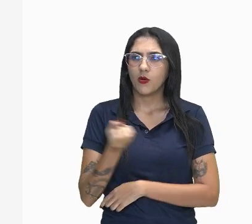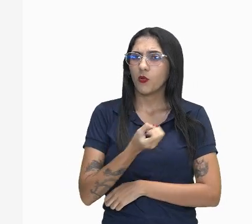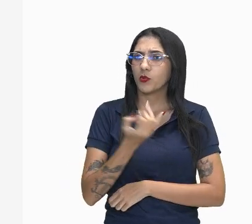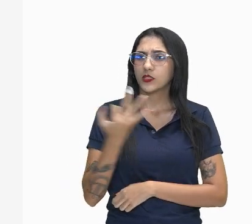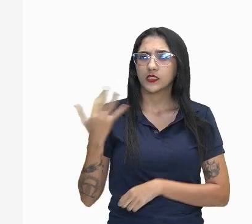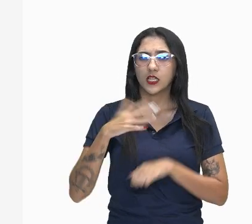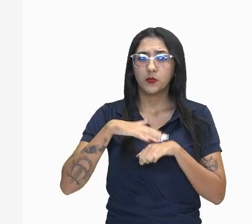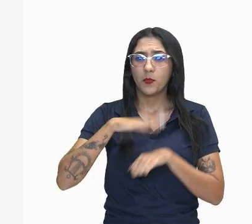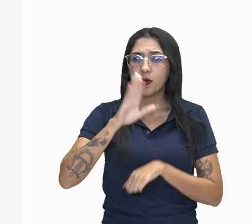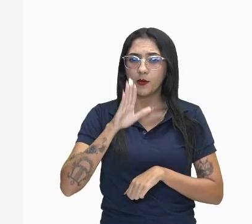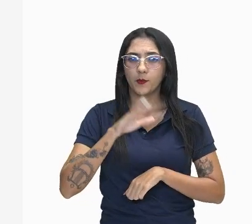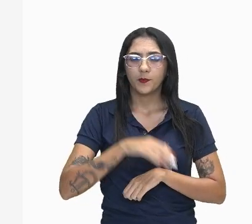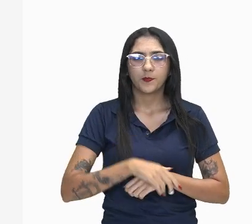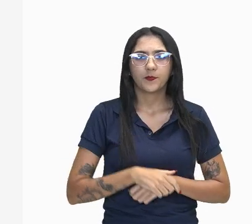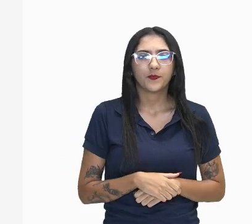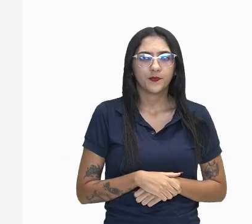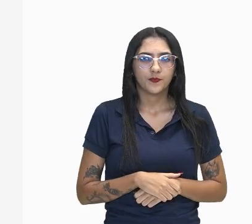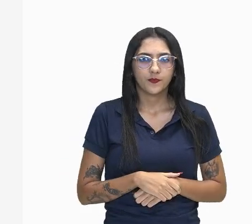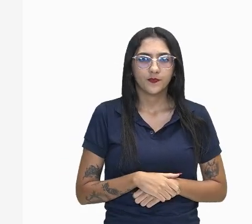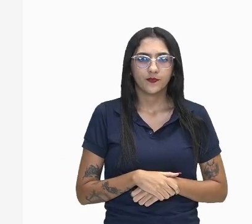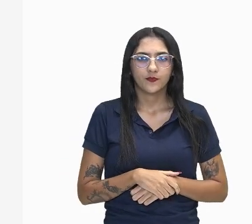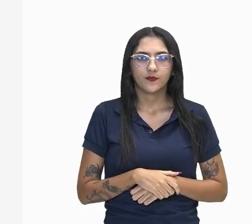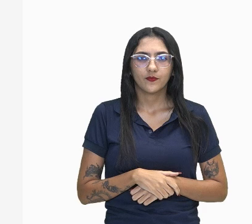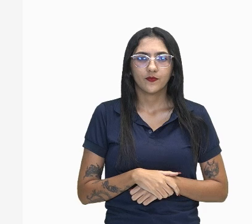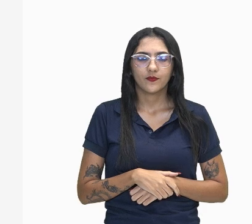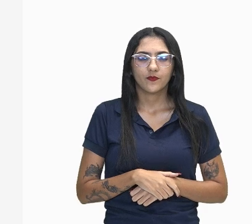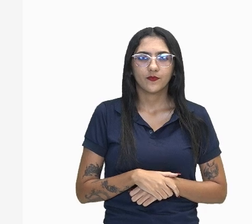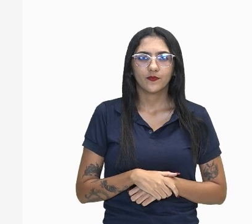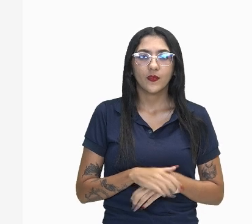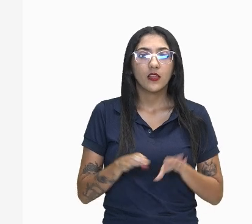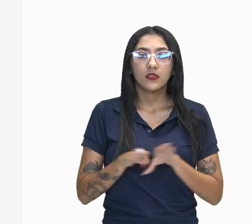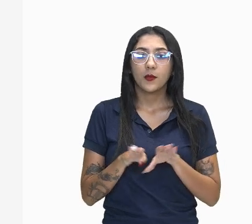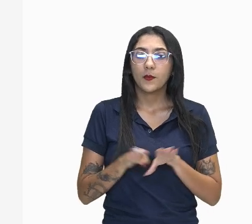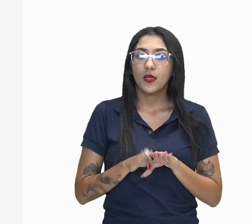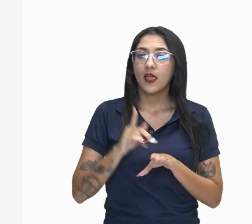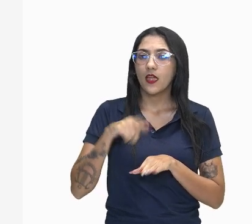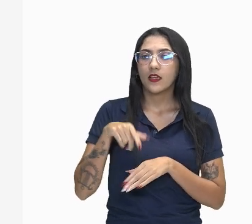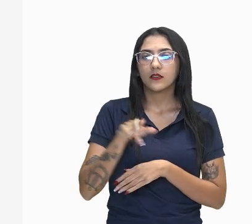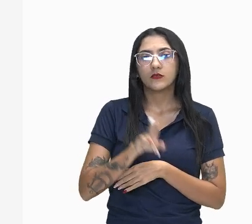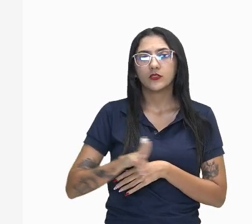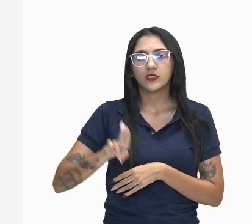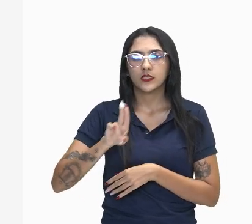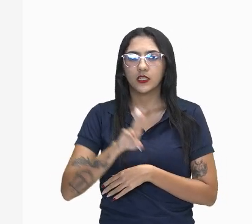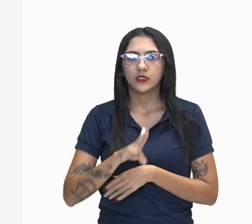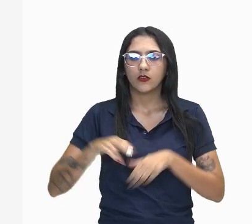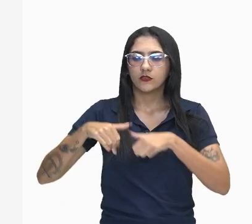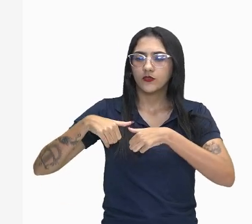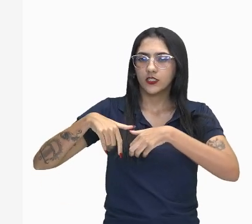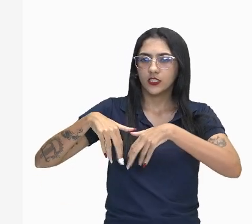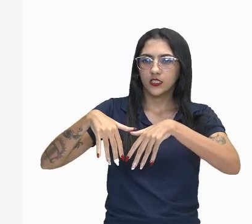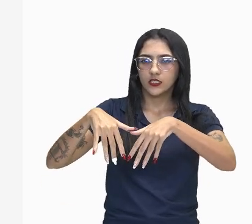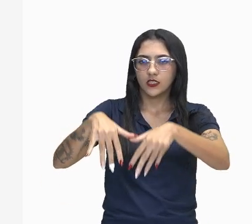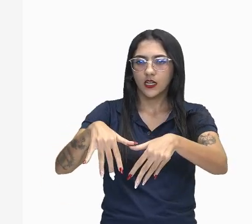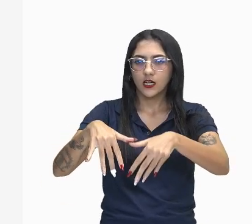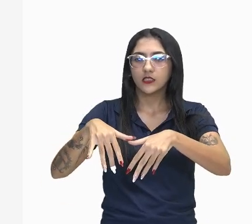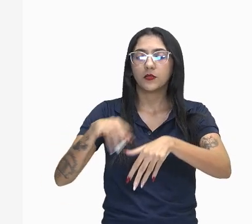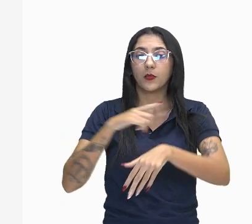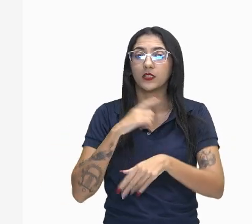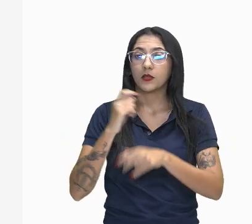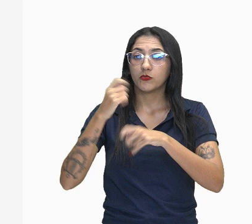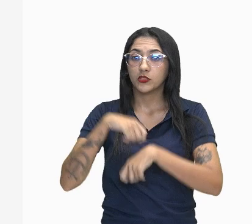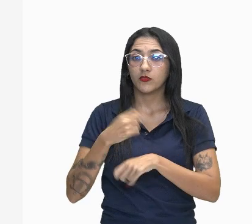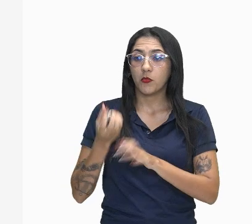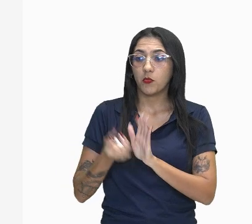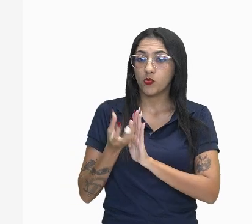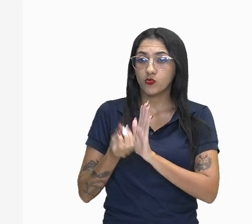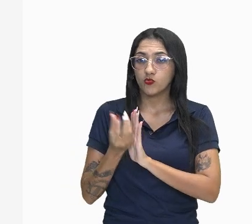E normalmente essa utilização aí, né, de fertilizantes para ocorrer essa produção